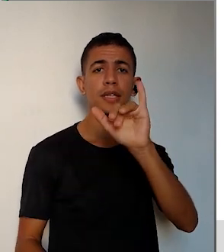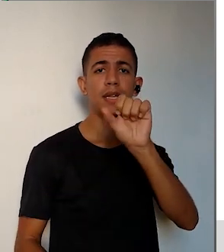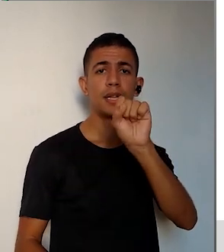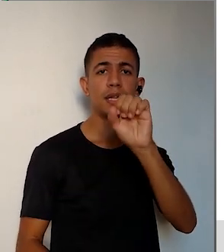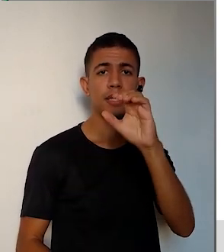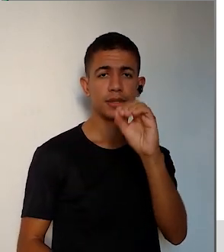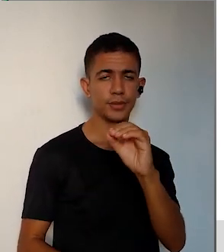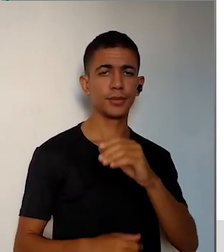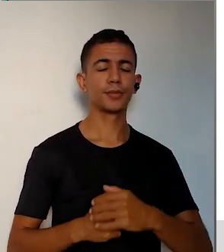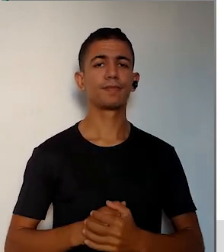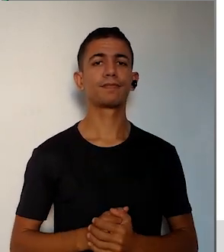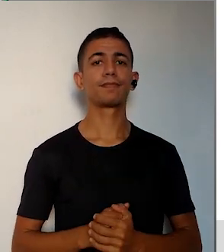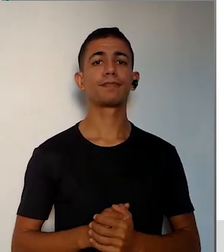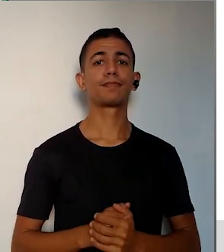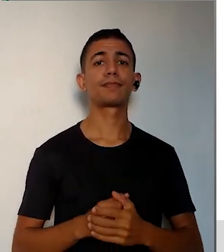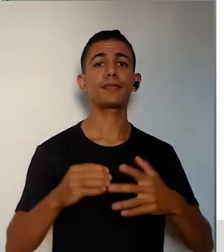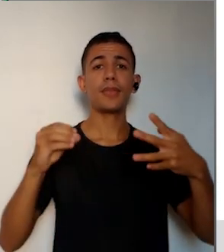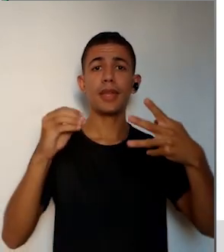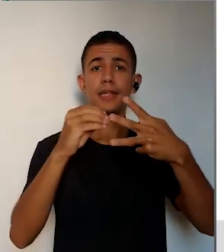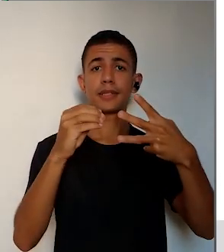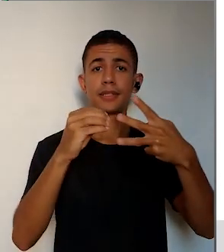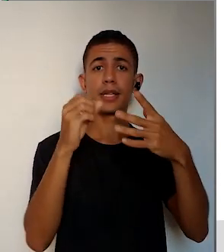Dentre as células musculares